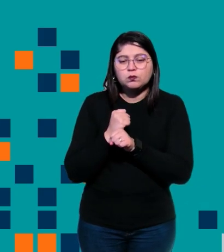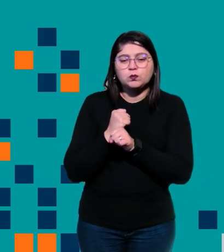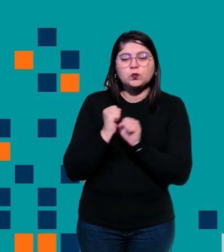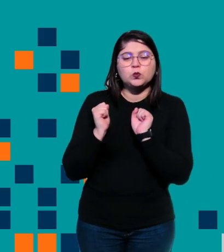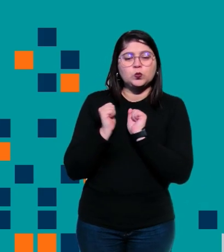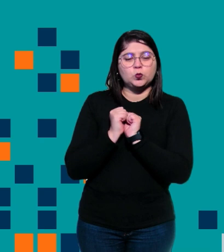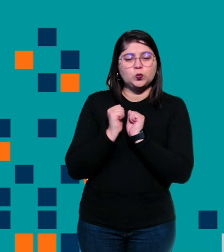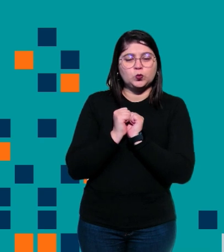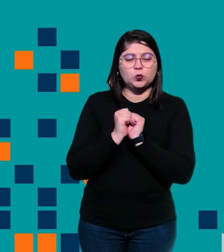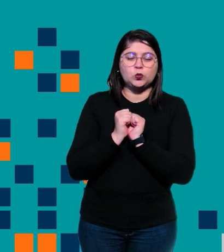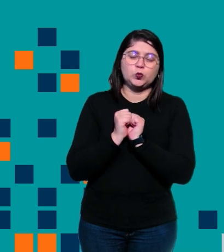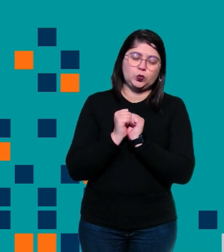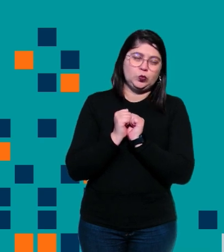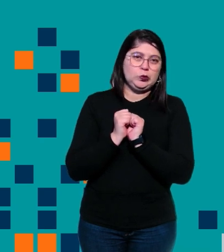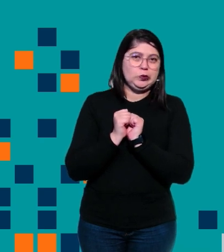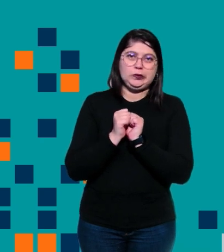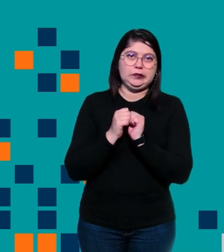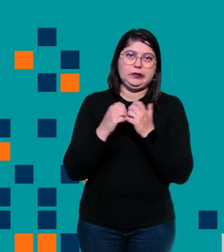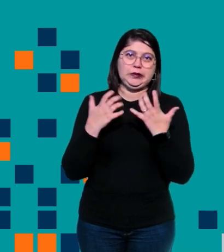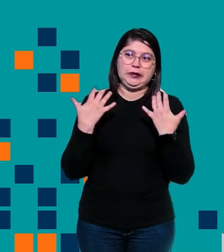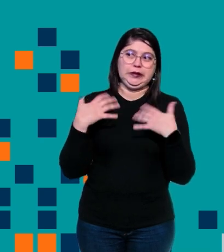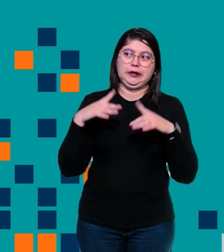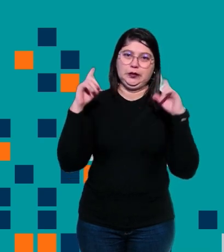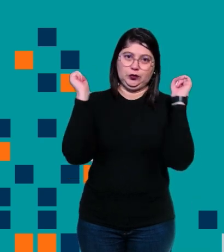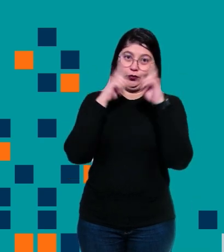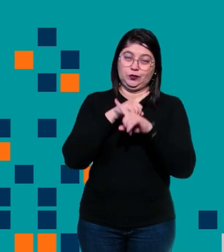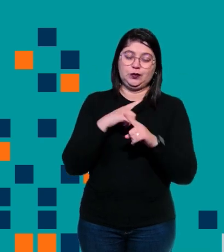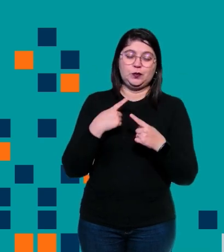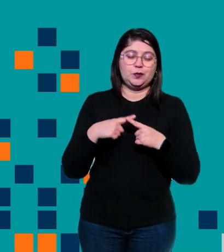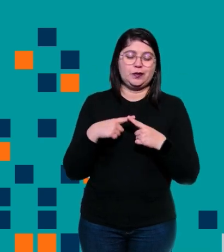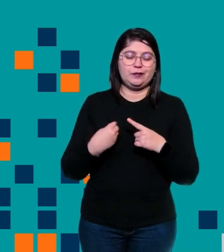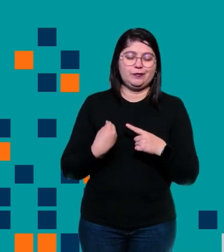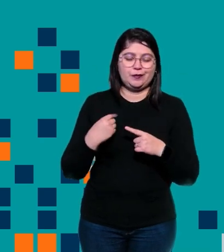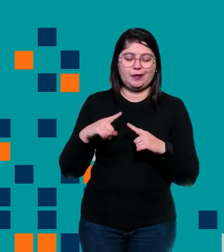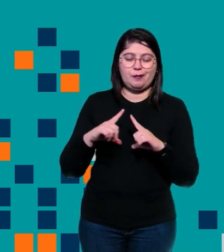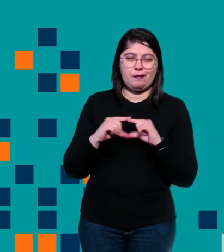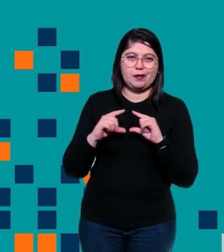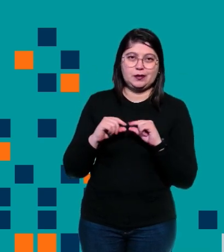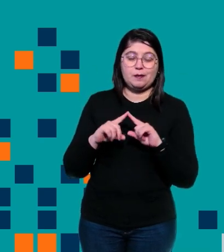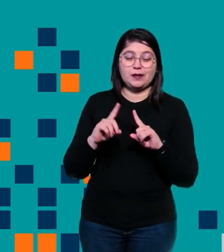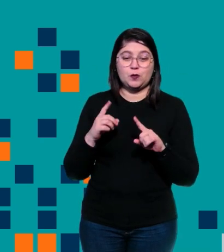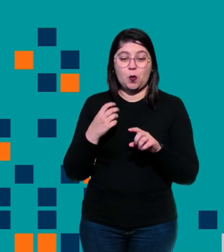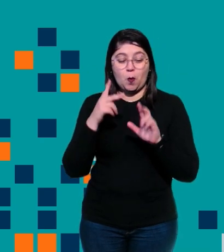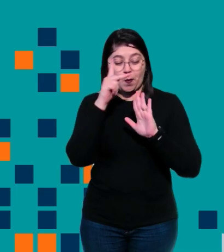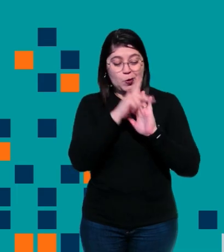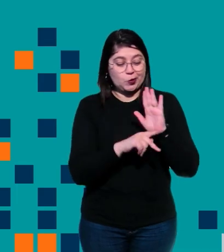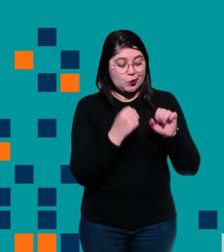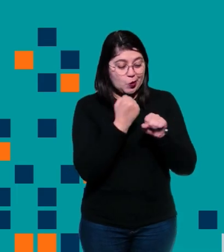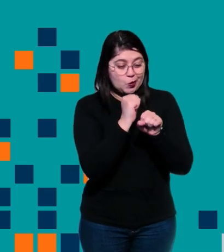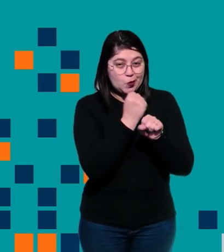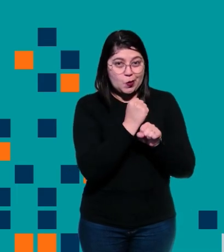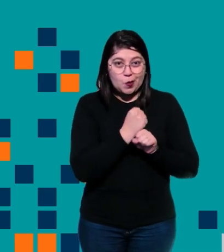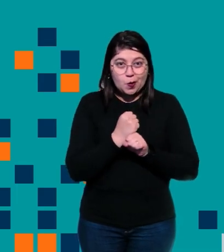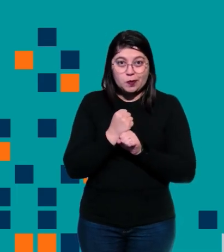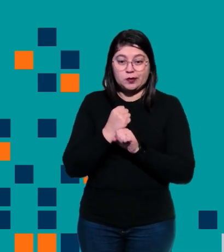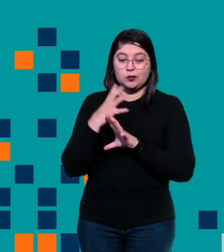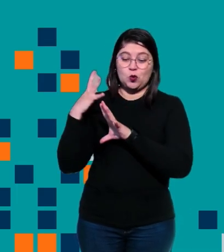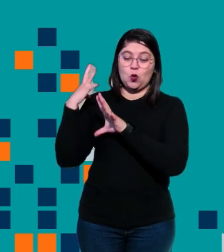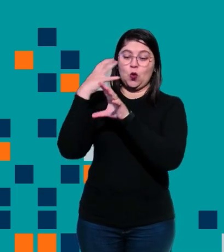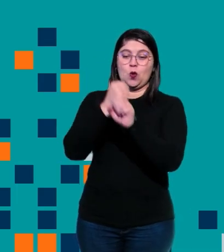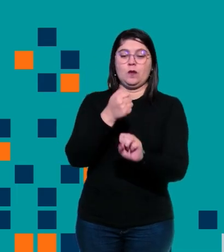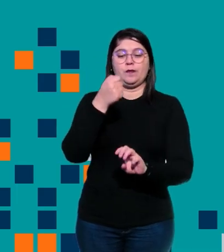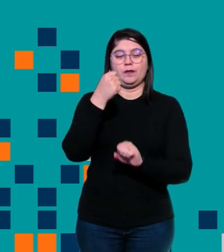coisa meio surreal, que a gente vive muito no Brasil. Então, foi um projeto e obra que ficou pronto em 3 anos, com